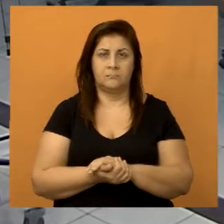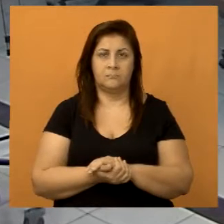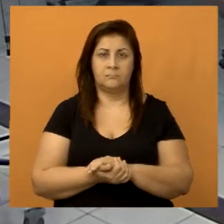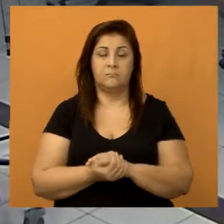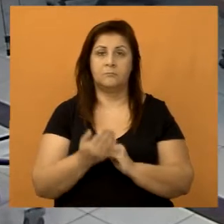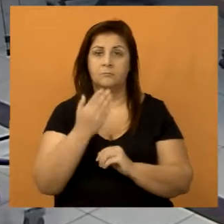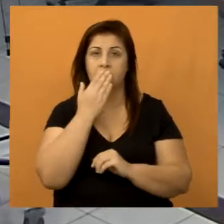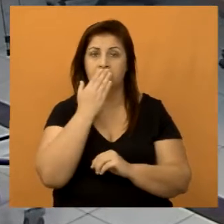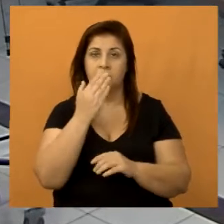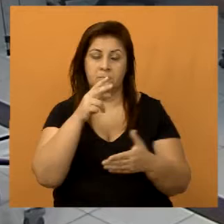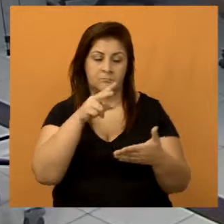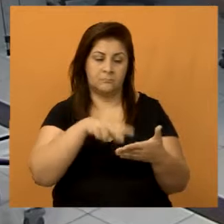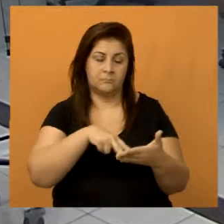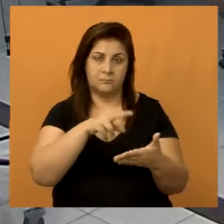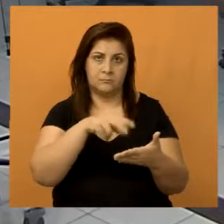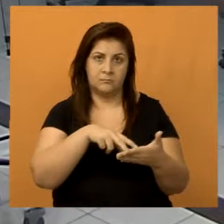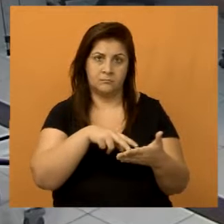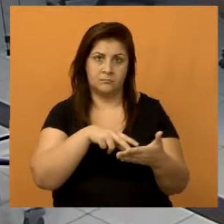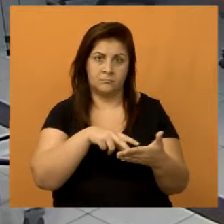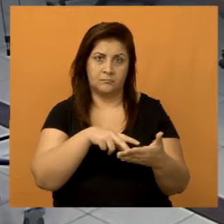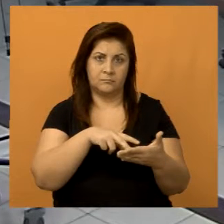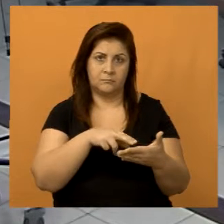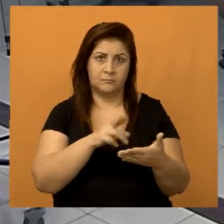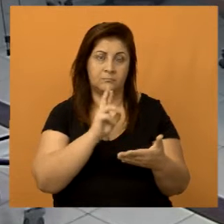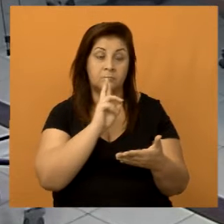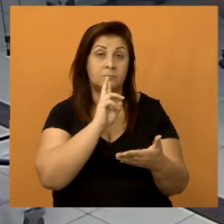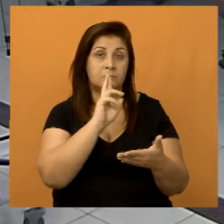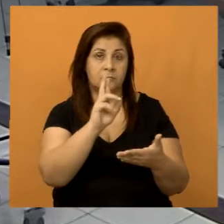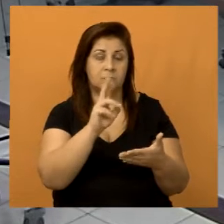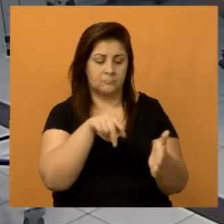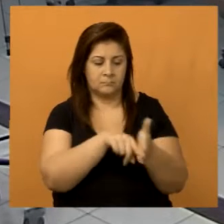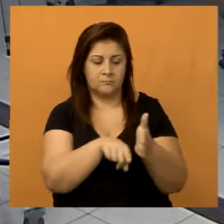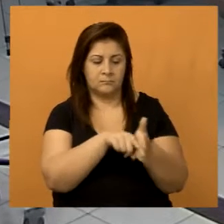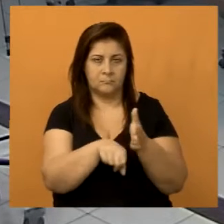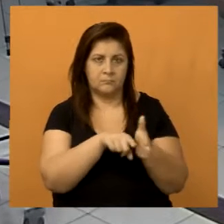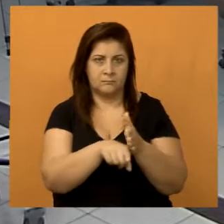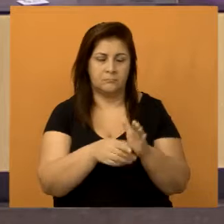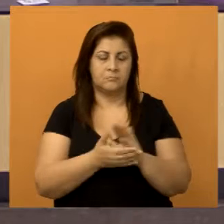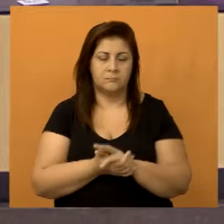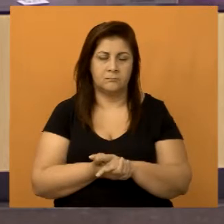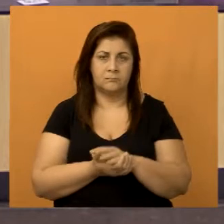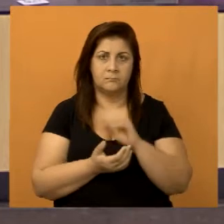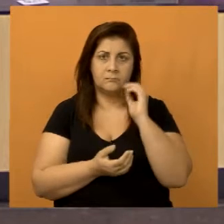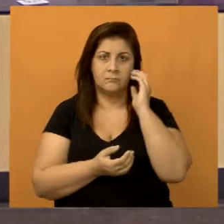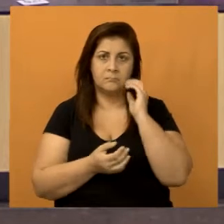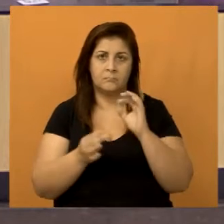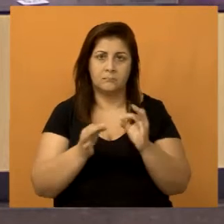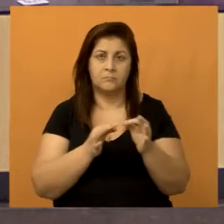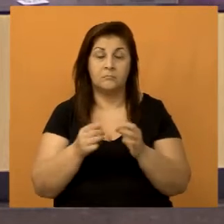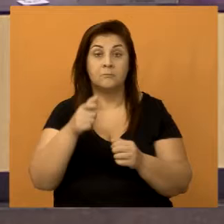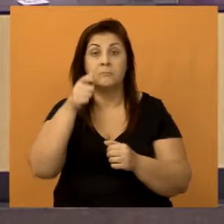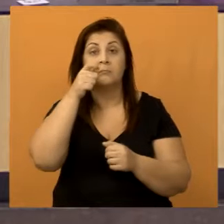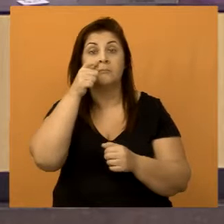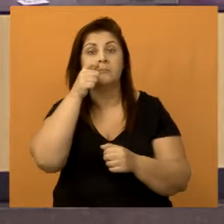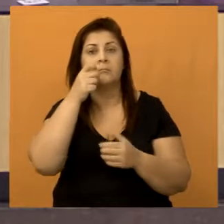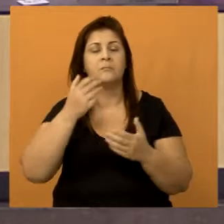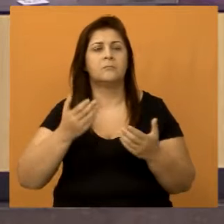foi solicitada a leitura do relatório final da Comissão Parlamentar de Inquérito, constituída para